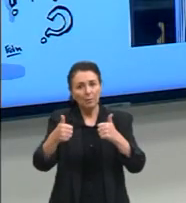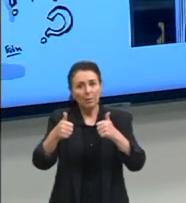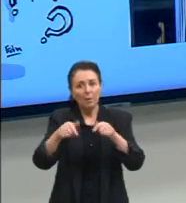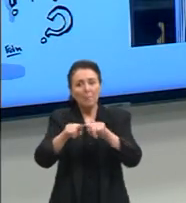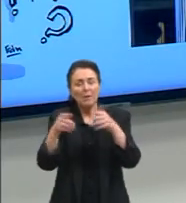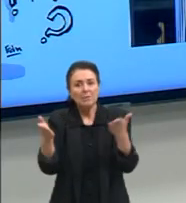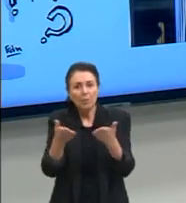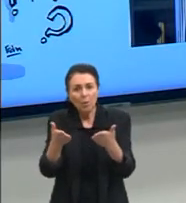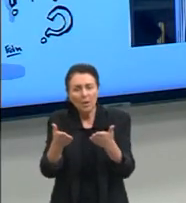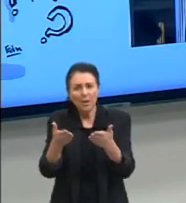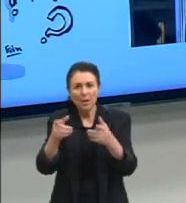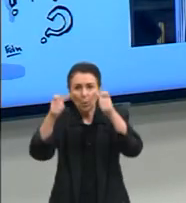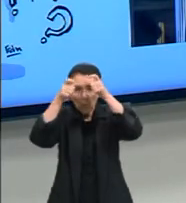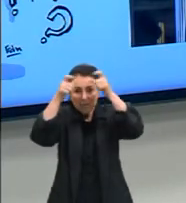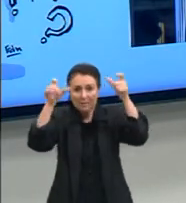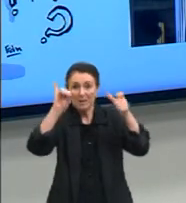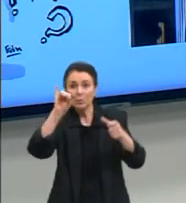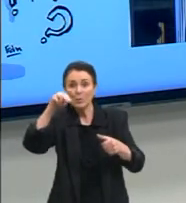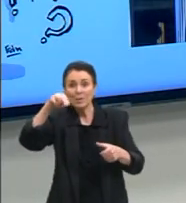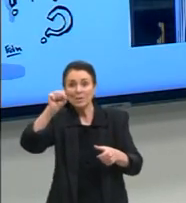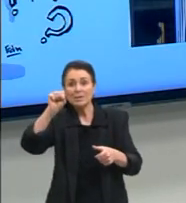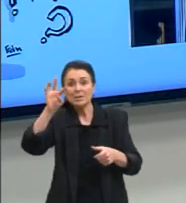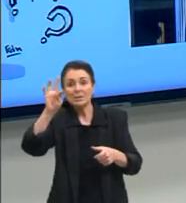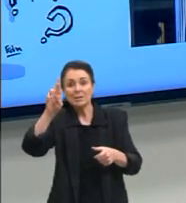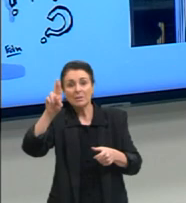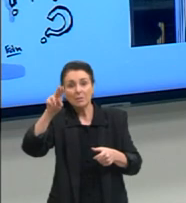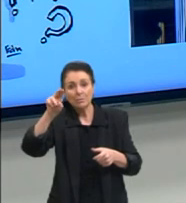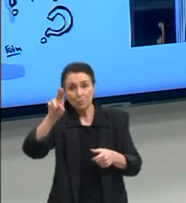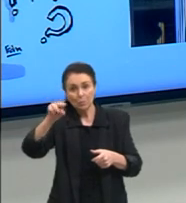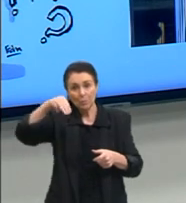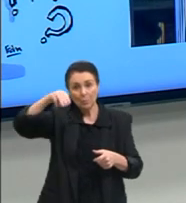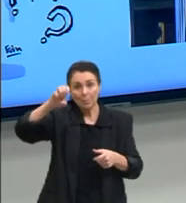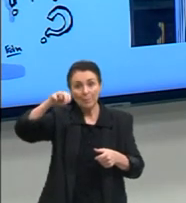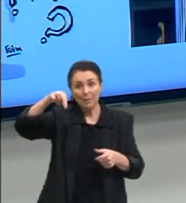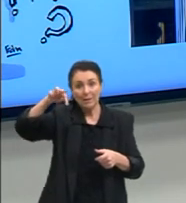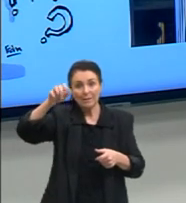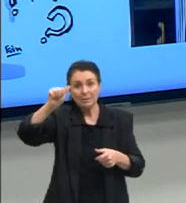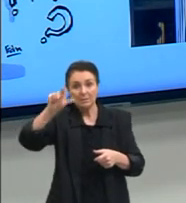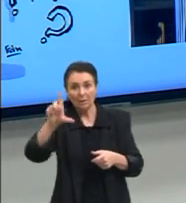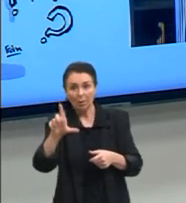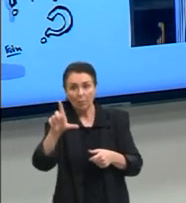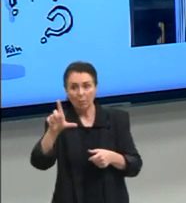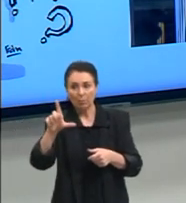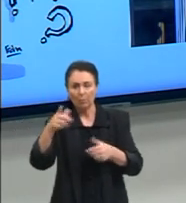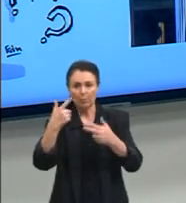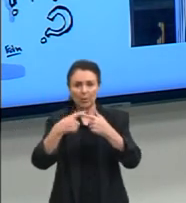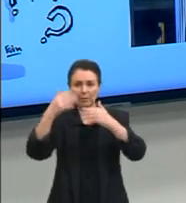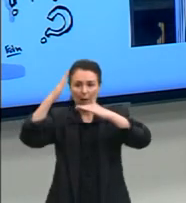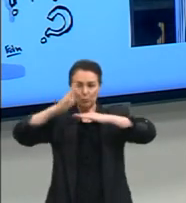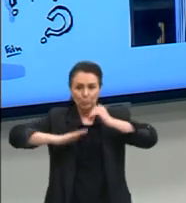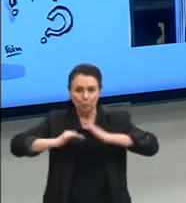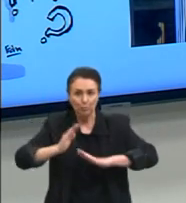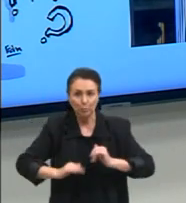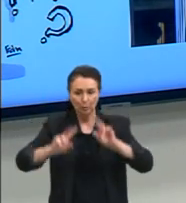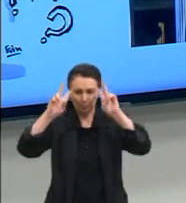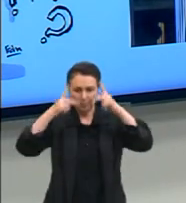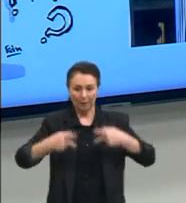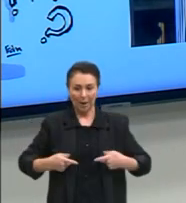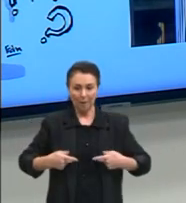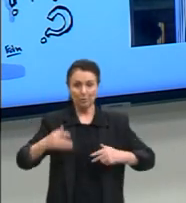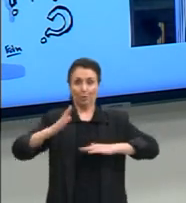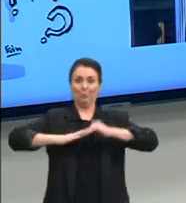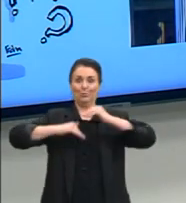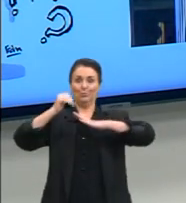instrumental que em muitas situações ele está destruindo a humanidade o que construindo a unidade então também tem que ser